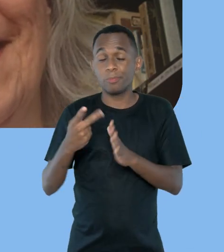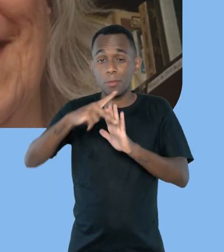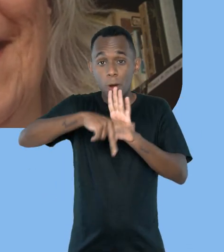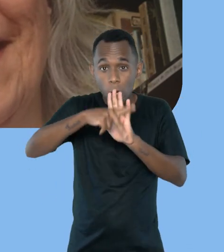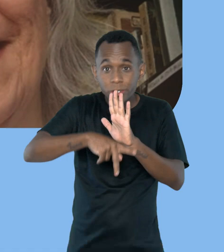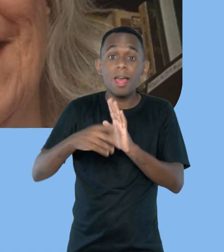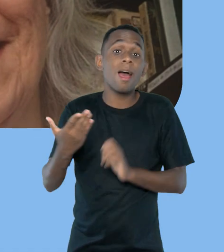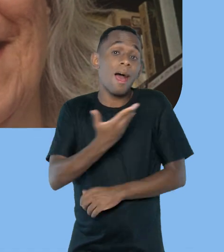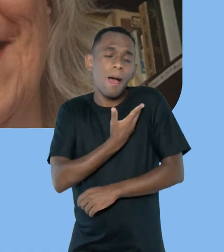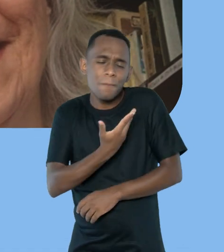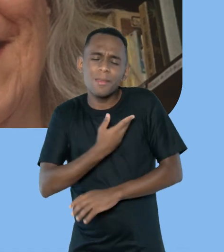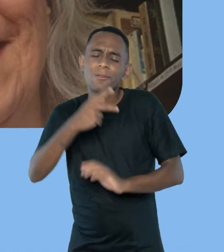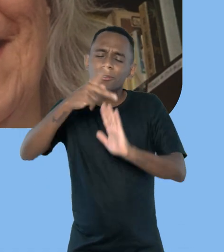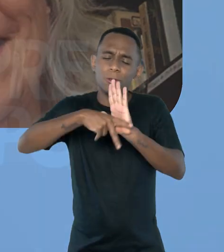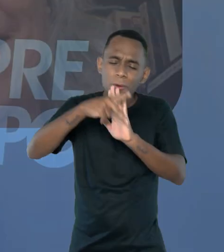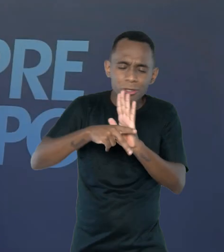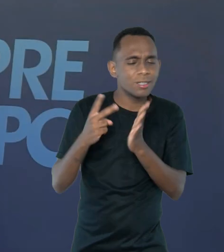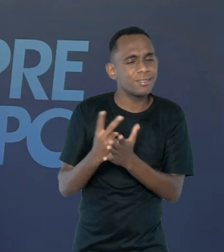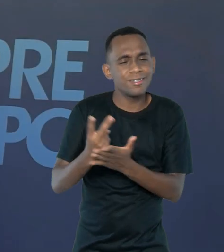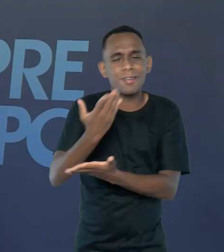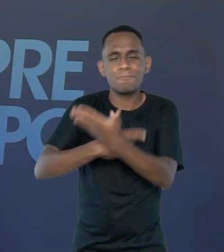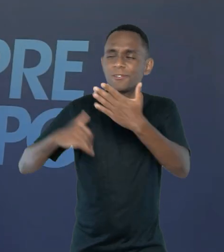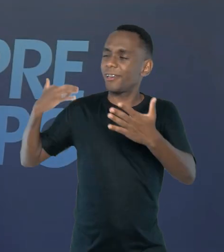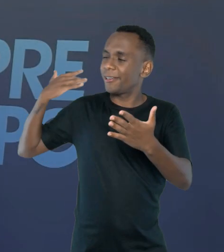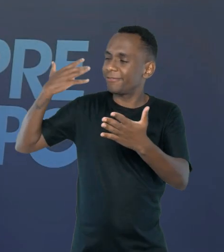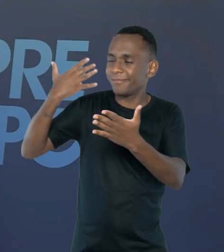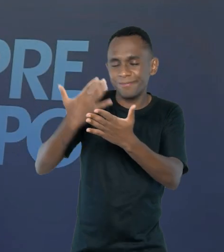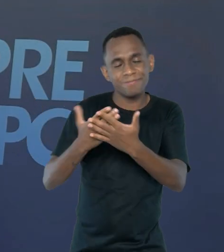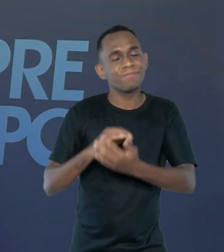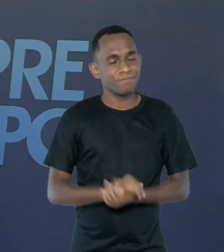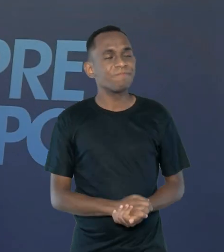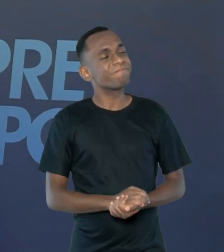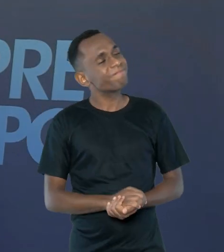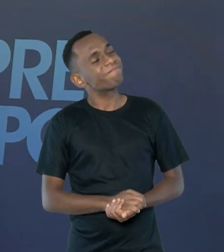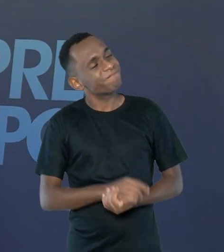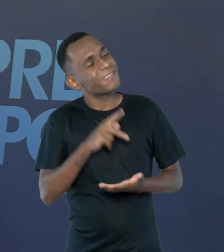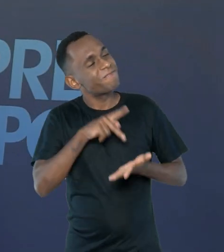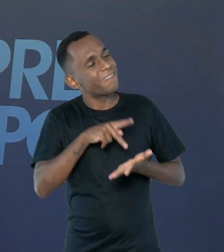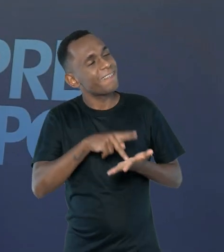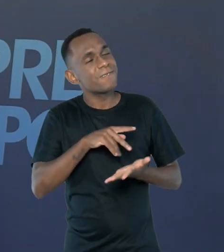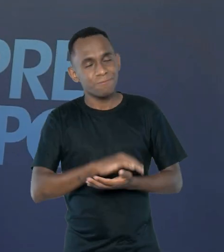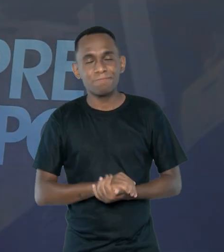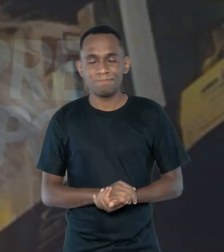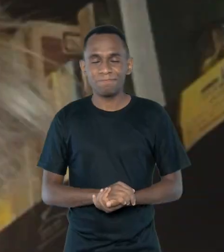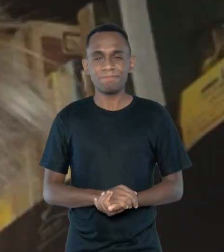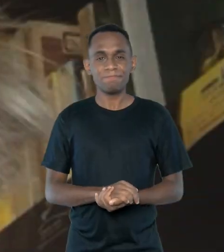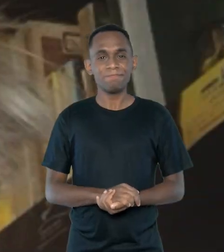é amiga do projeto, amiga do Sempre um Papo há muitos anos, né, Graça? Verdade.